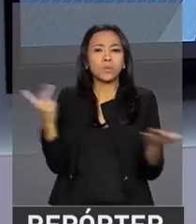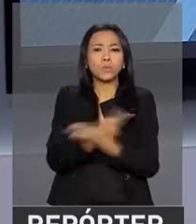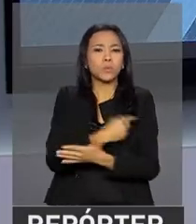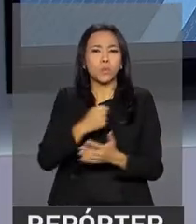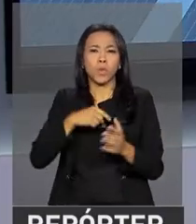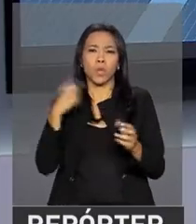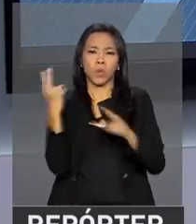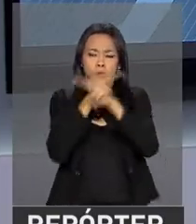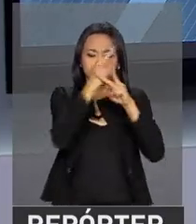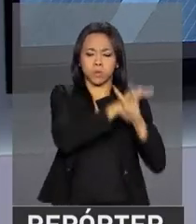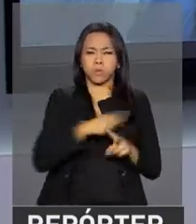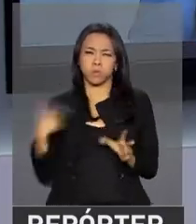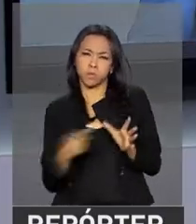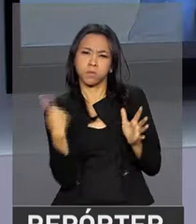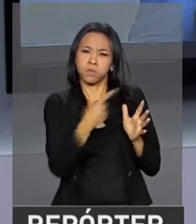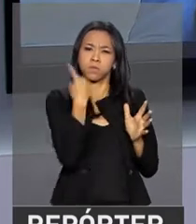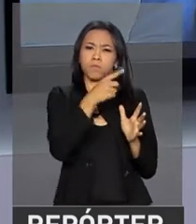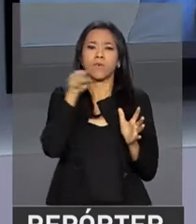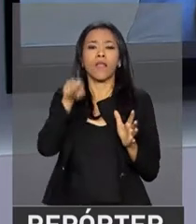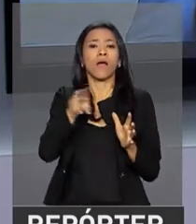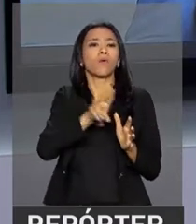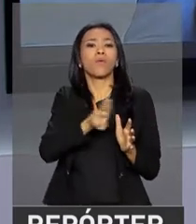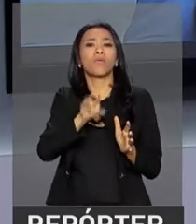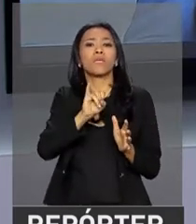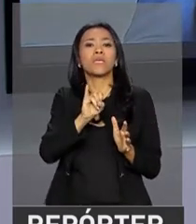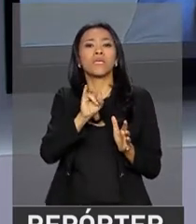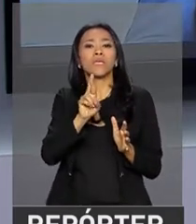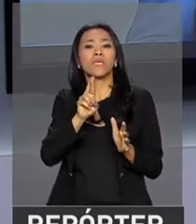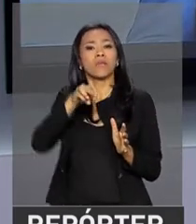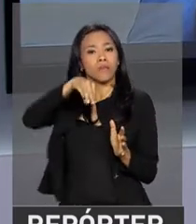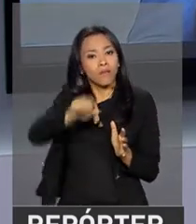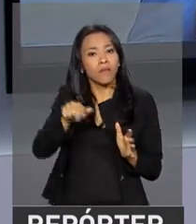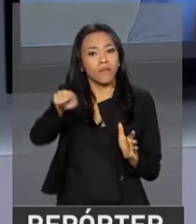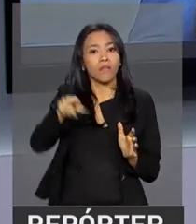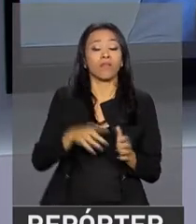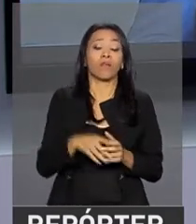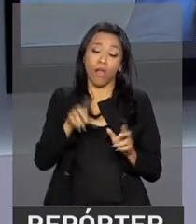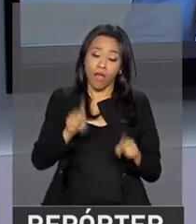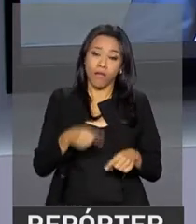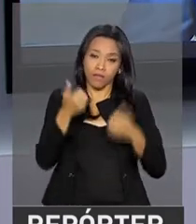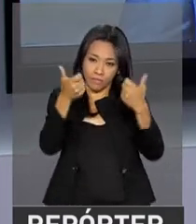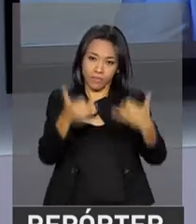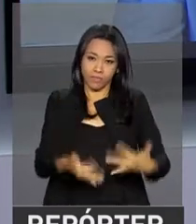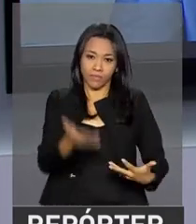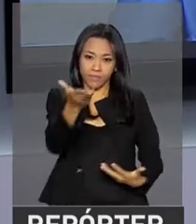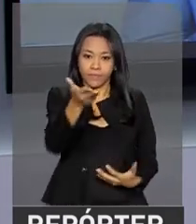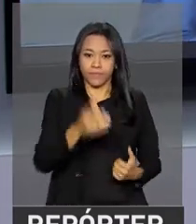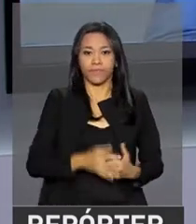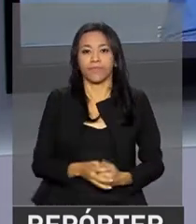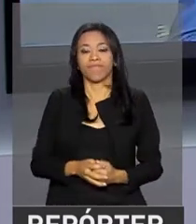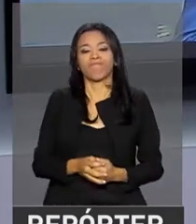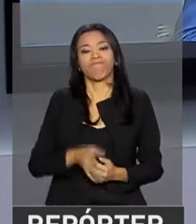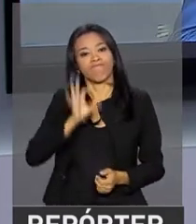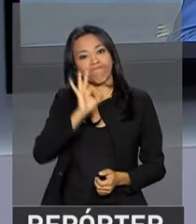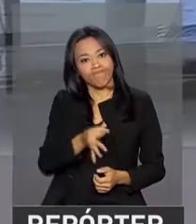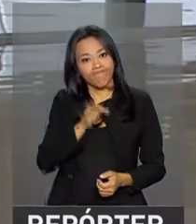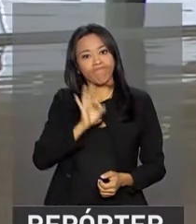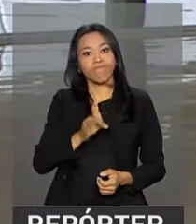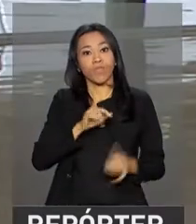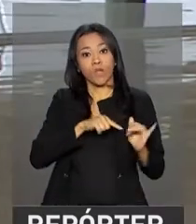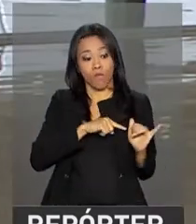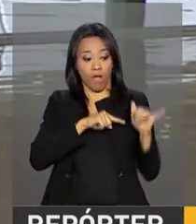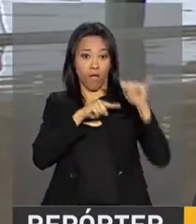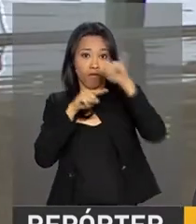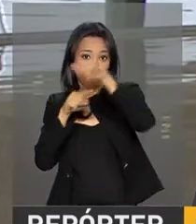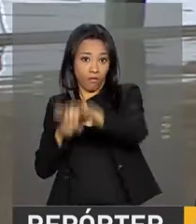conversar então com o repórter João Pedro Neto, que tem outras informações. É com você, João. Oi, Carol, é isso mesmo. O avião da Força